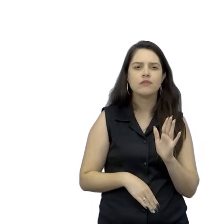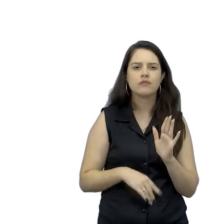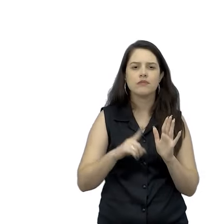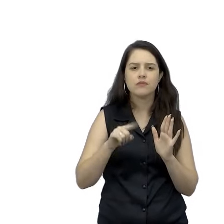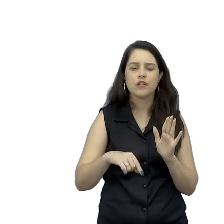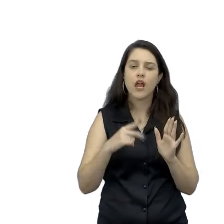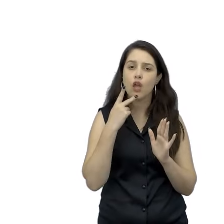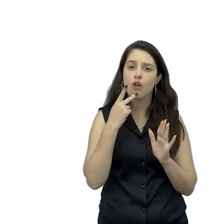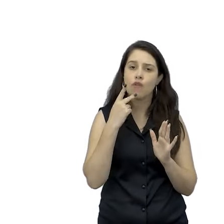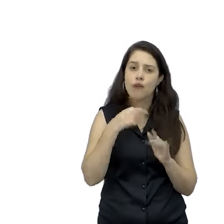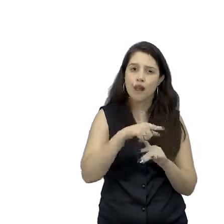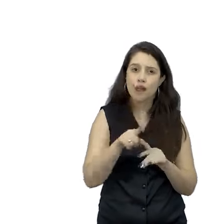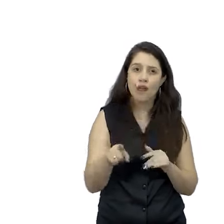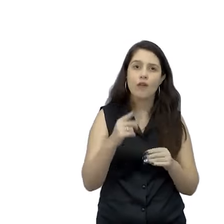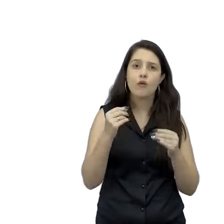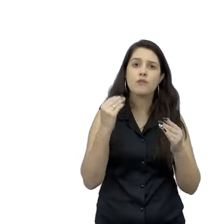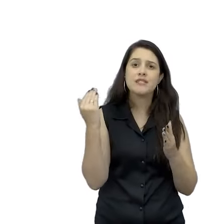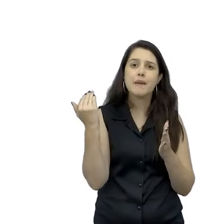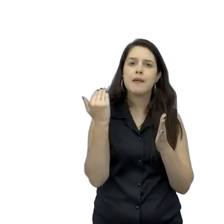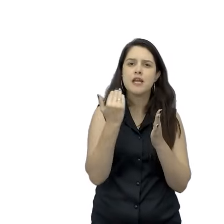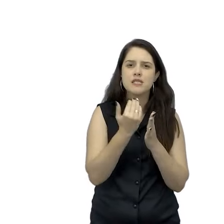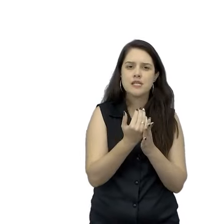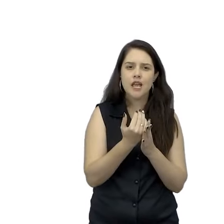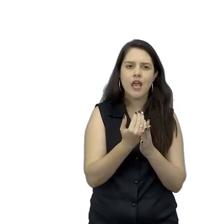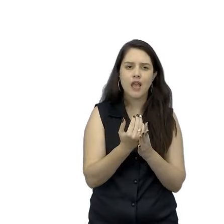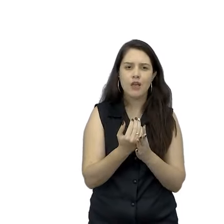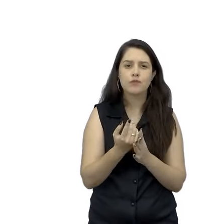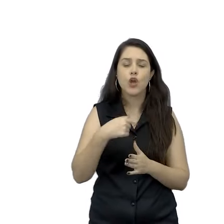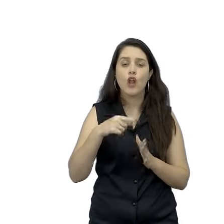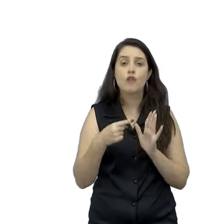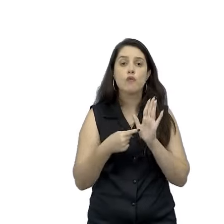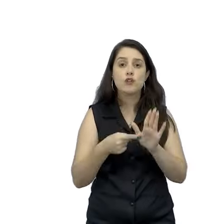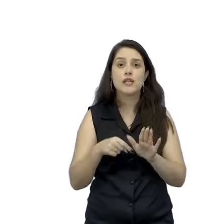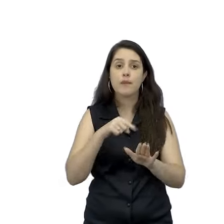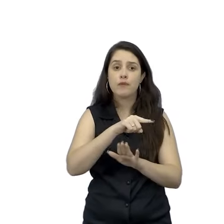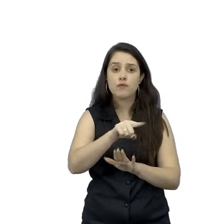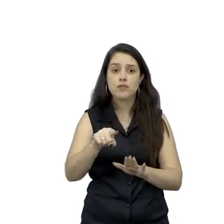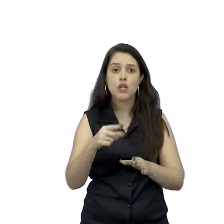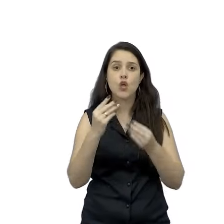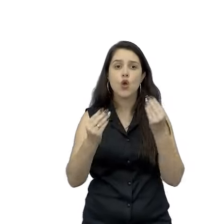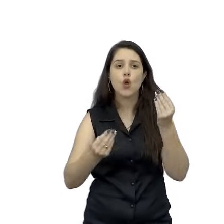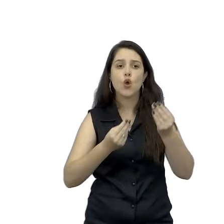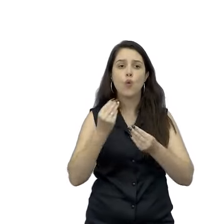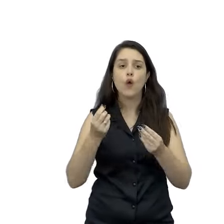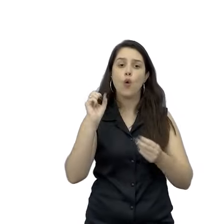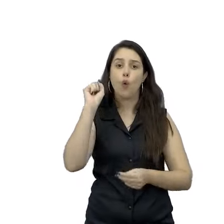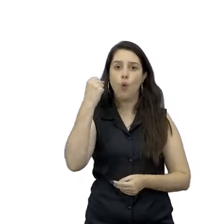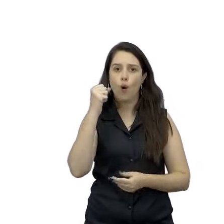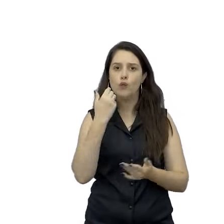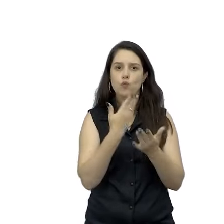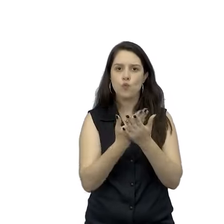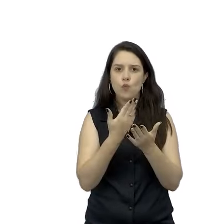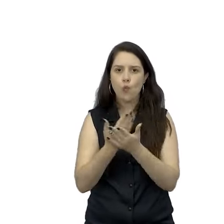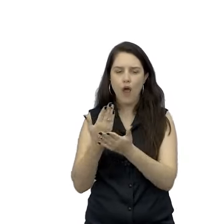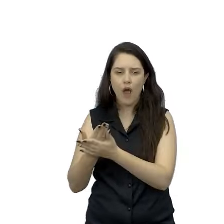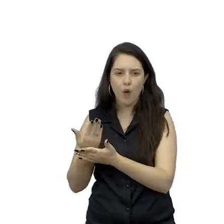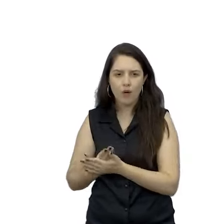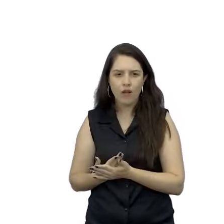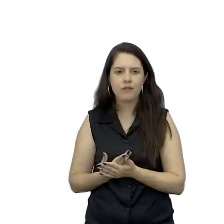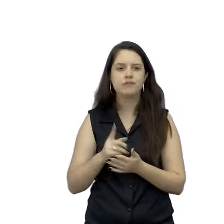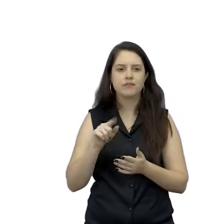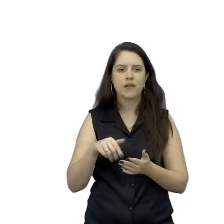aquilo que eu falei que vai fortalecer. Então, eu quero mostrar para vocês agora o panorama das 8 aulas. Então, nós temos aqui